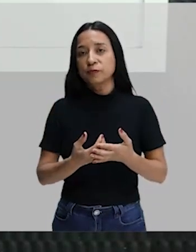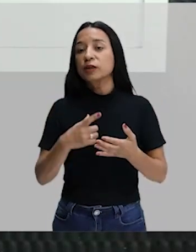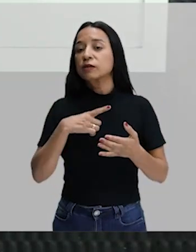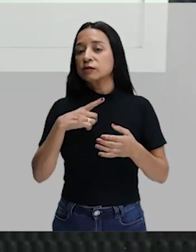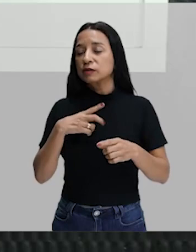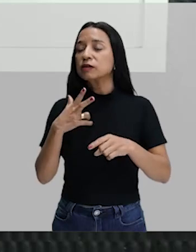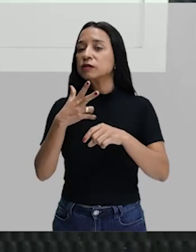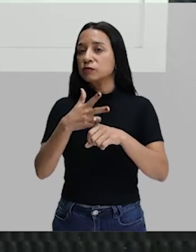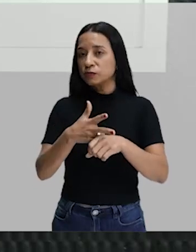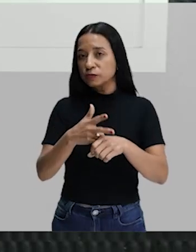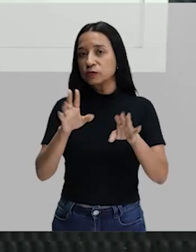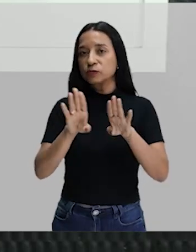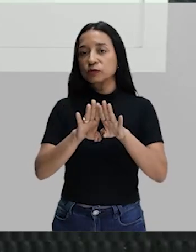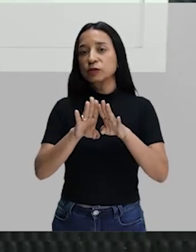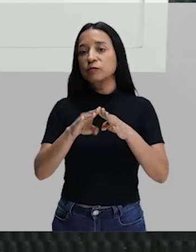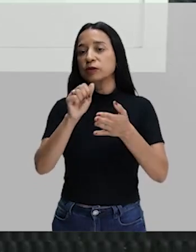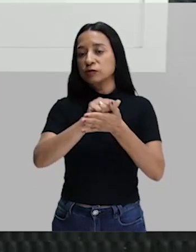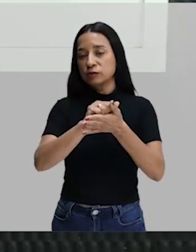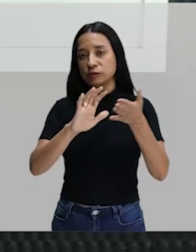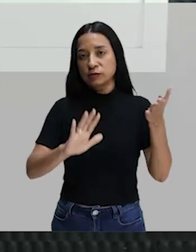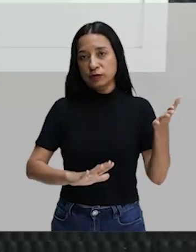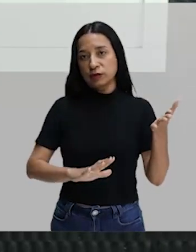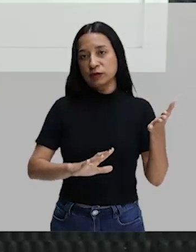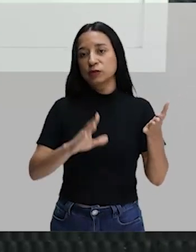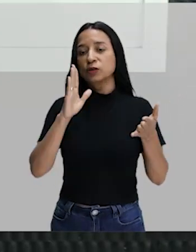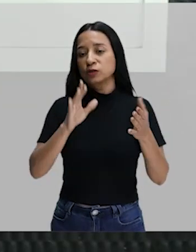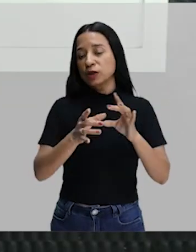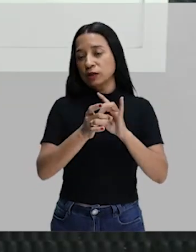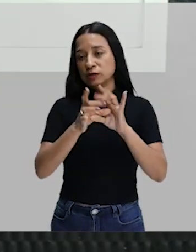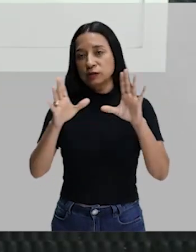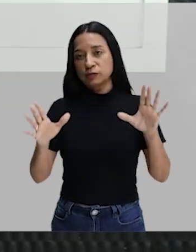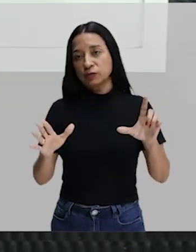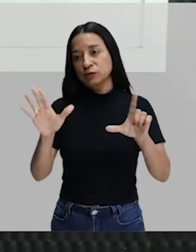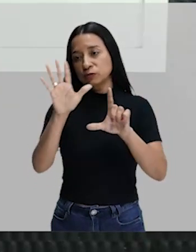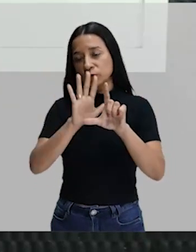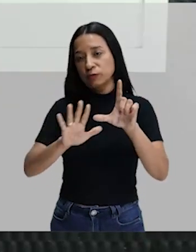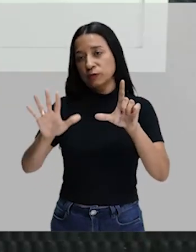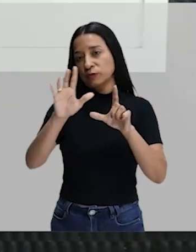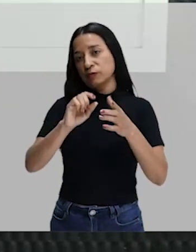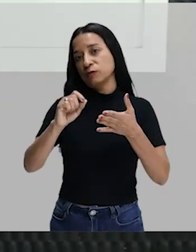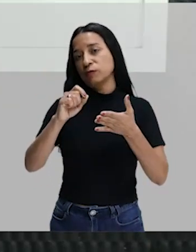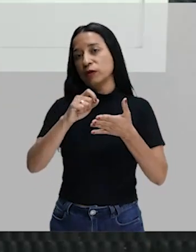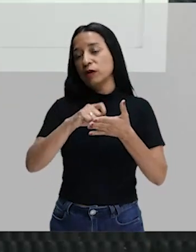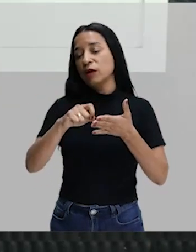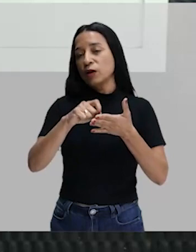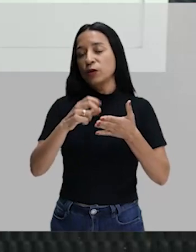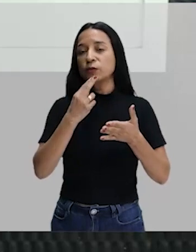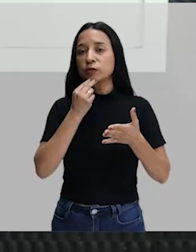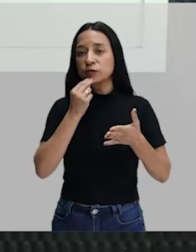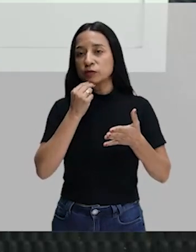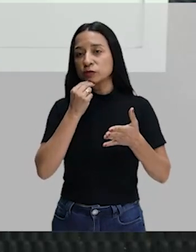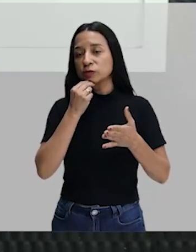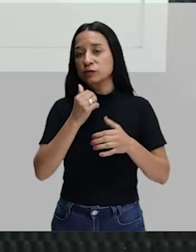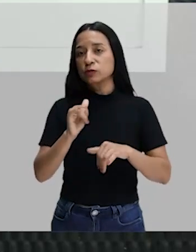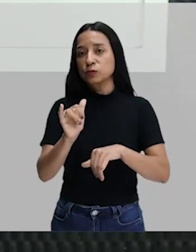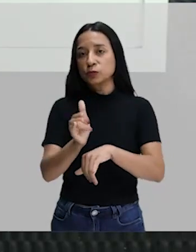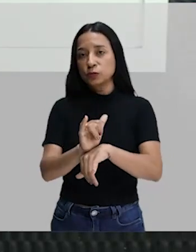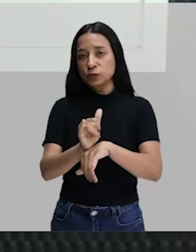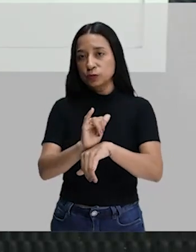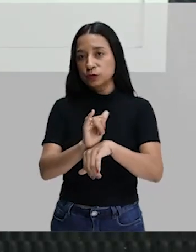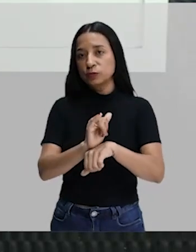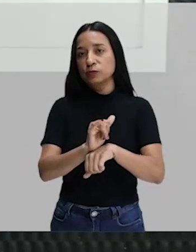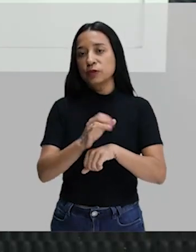vídeo também de exercícios, já está disponível para vocês lá na plataforma Gonçalves Dias, no canal do YouTube.